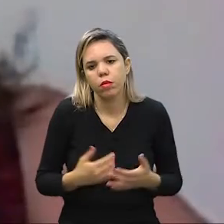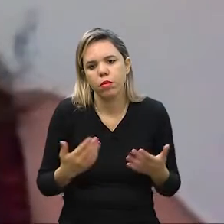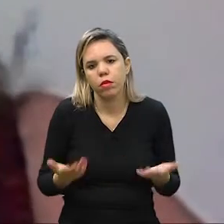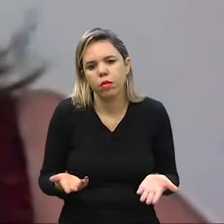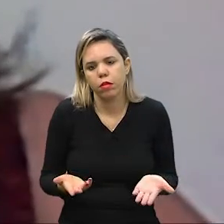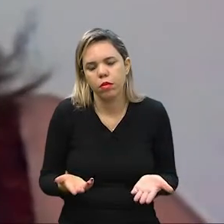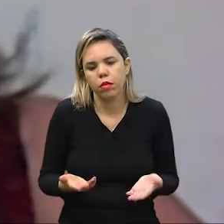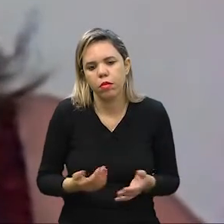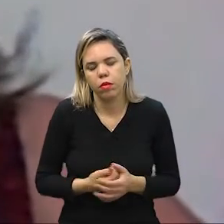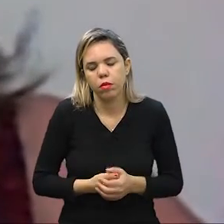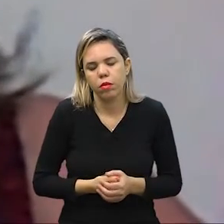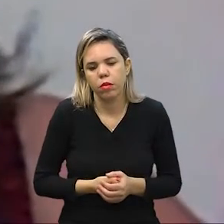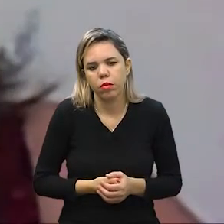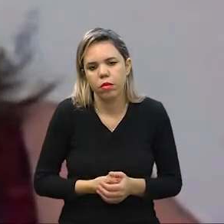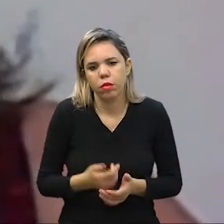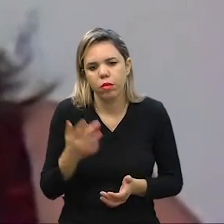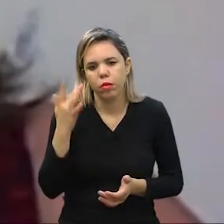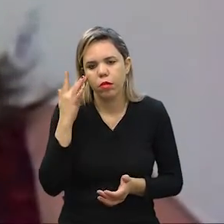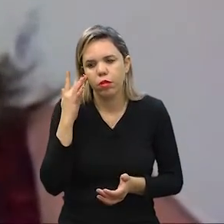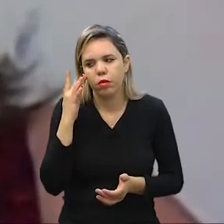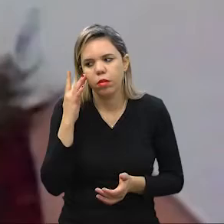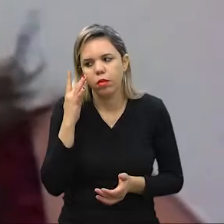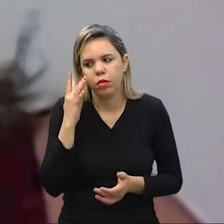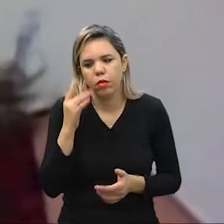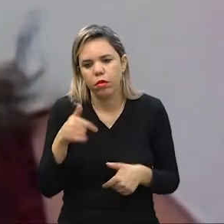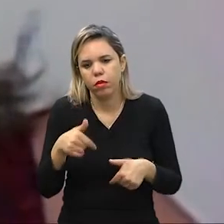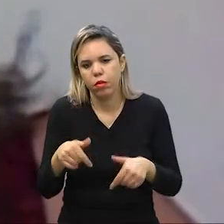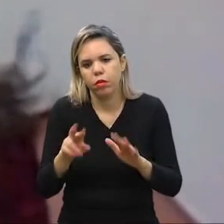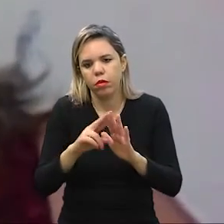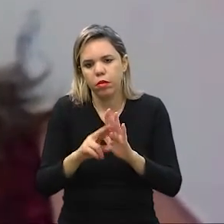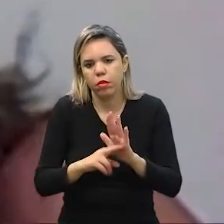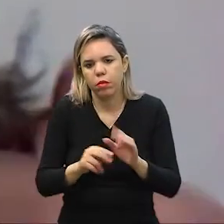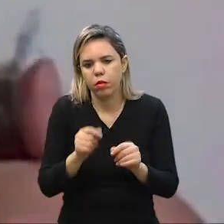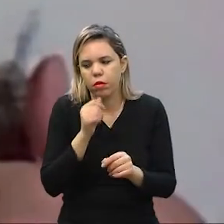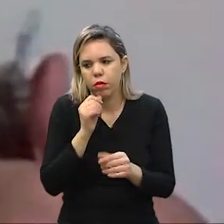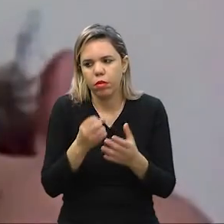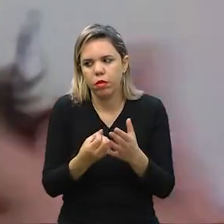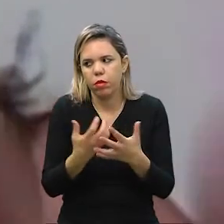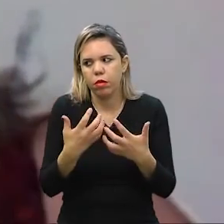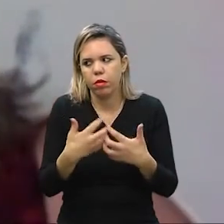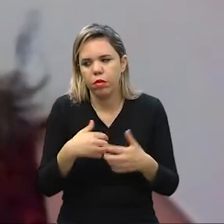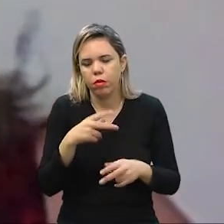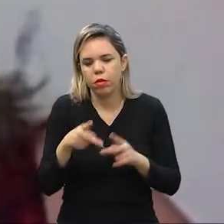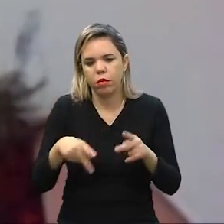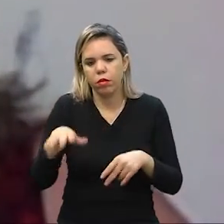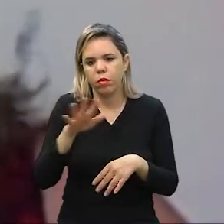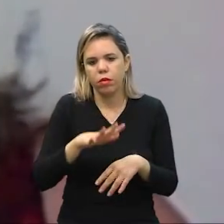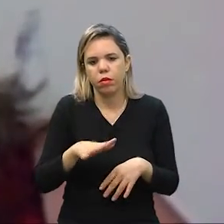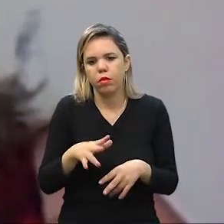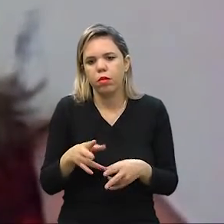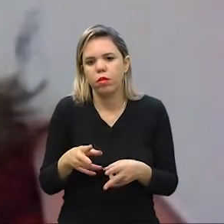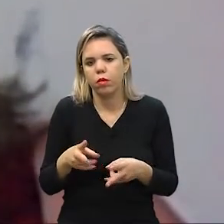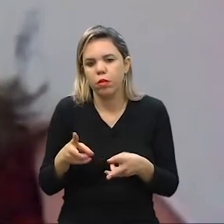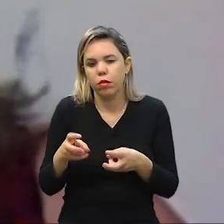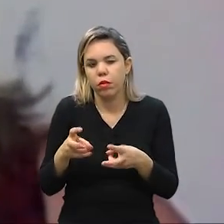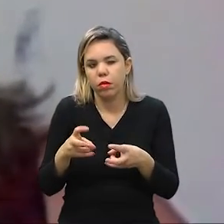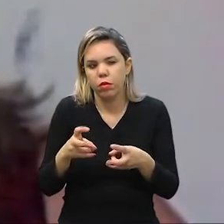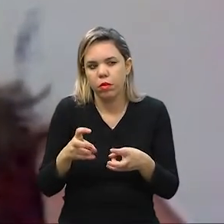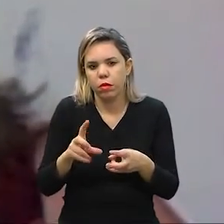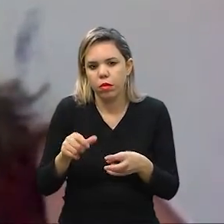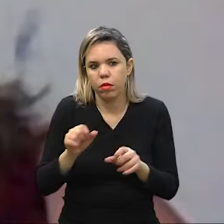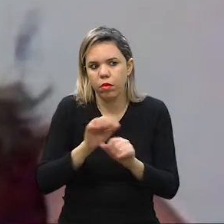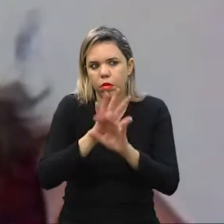Então, Mariana, eu acho que as medidas, assim, a população perceberá